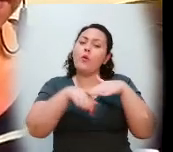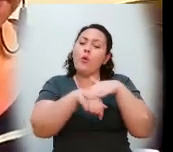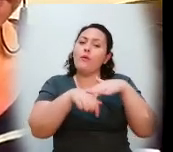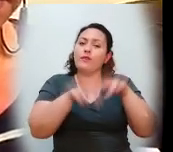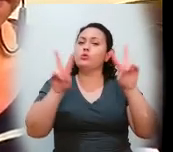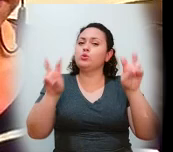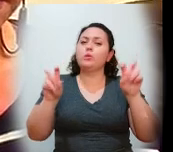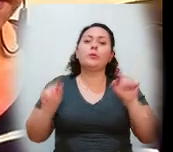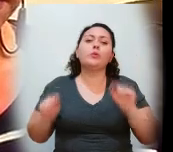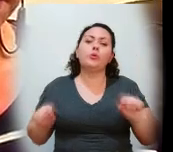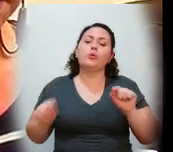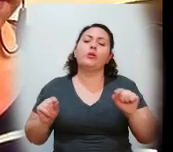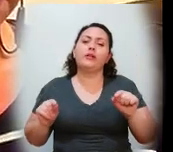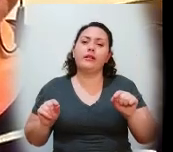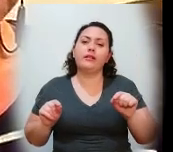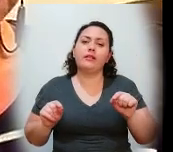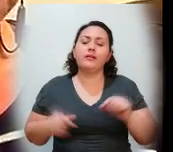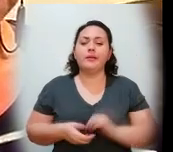sobre